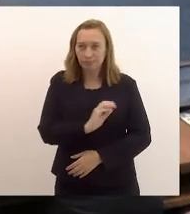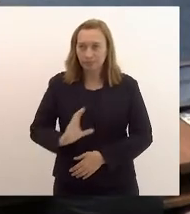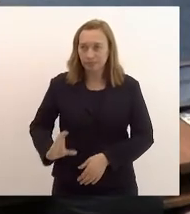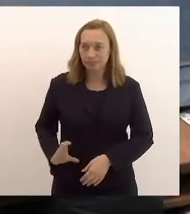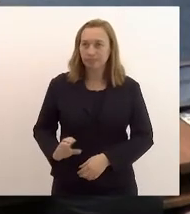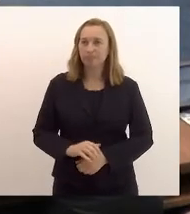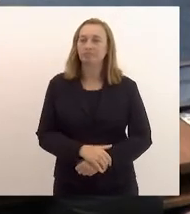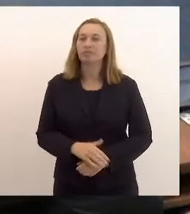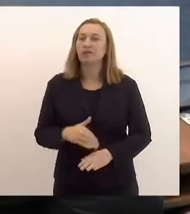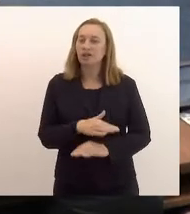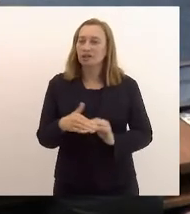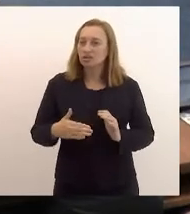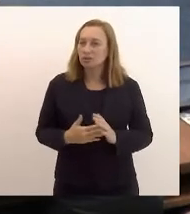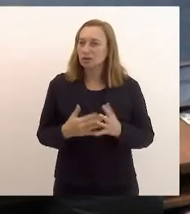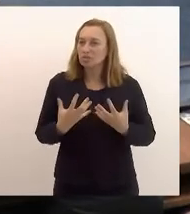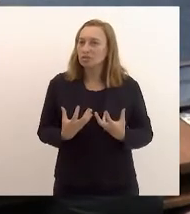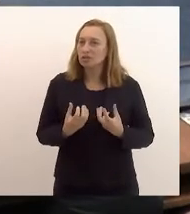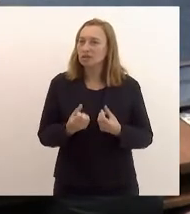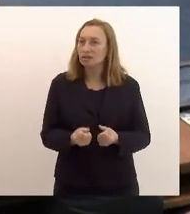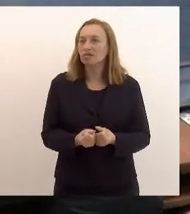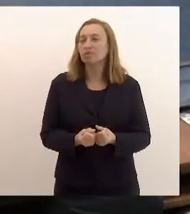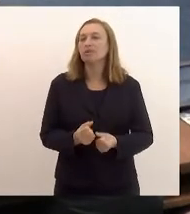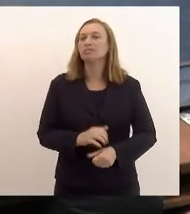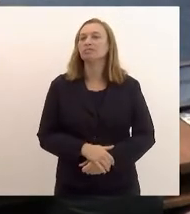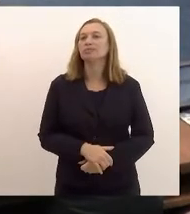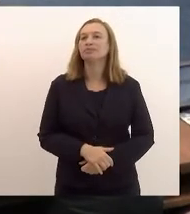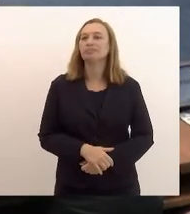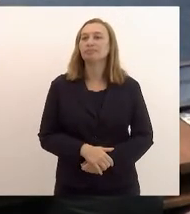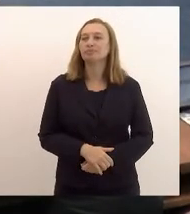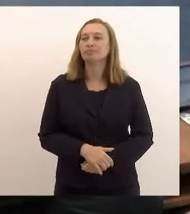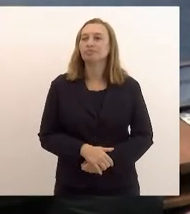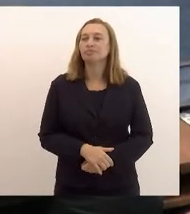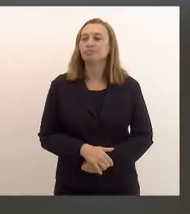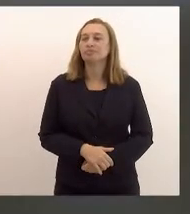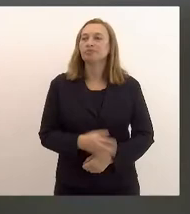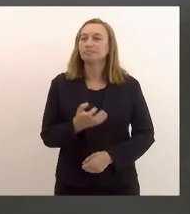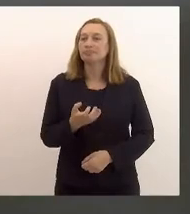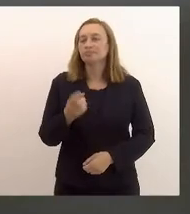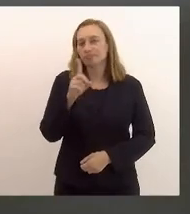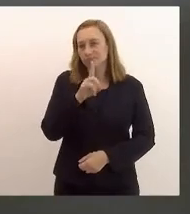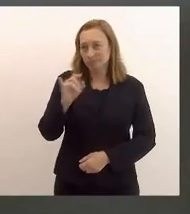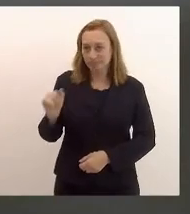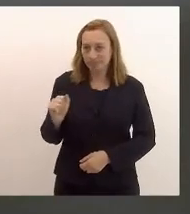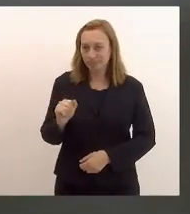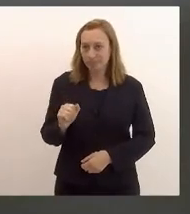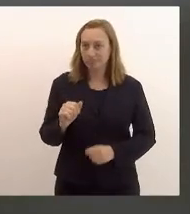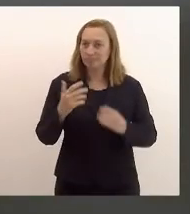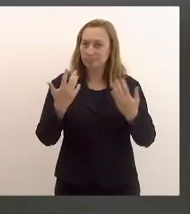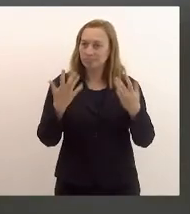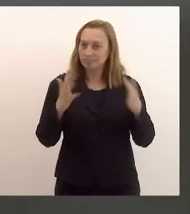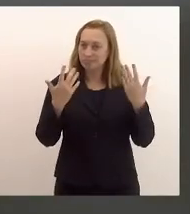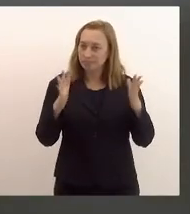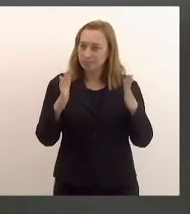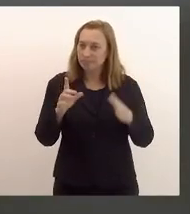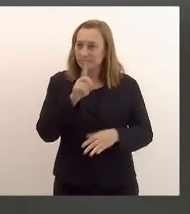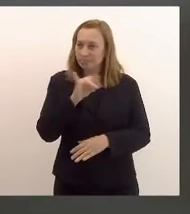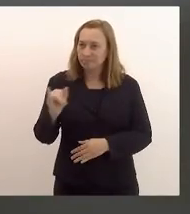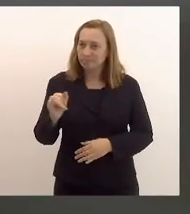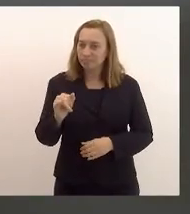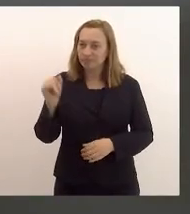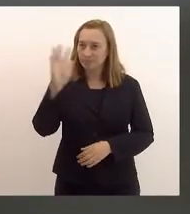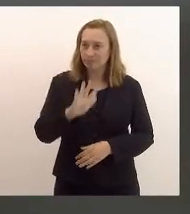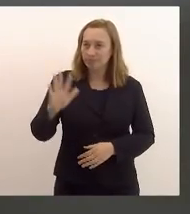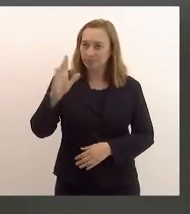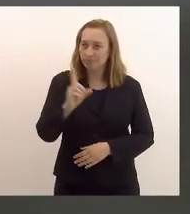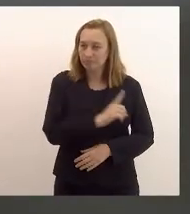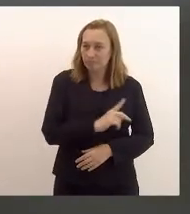Cida ocitose salgado mas eu queria aqui no dia que a gente comemora né o dia nacional